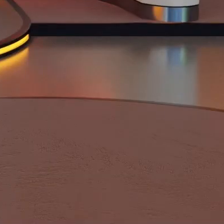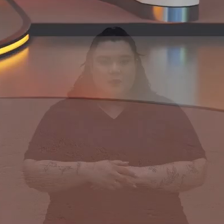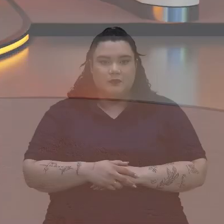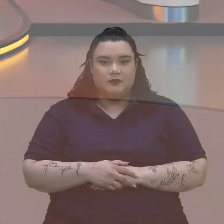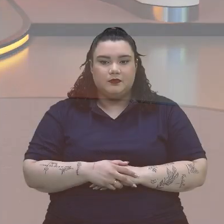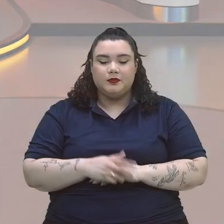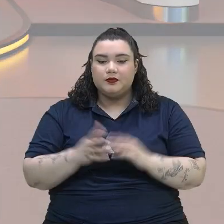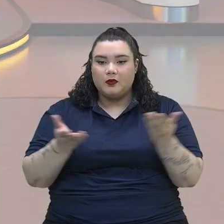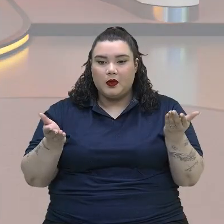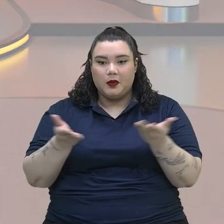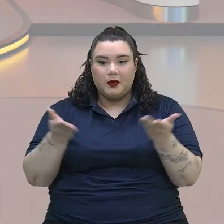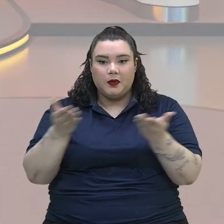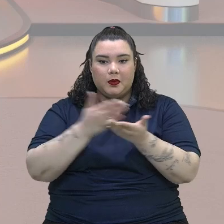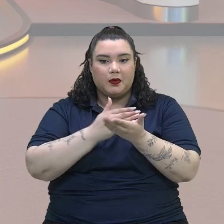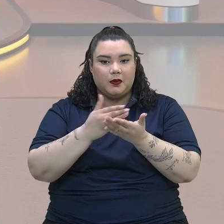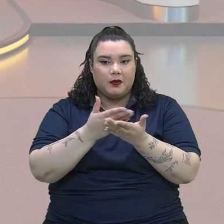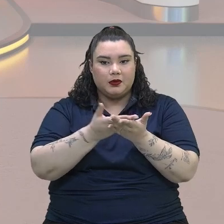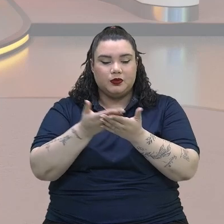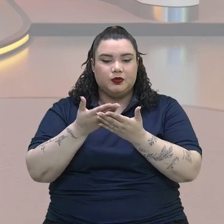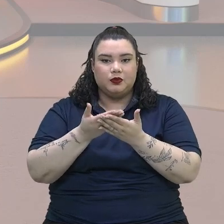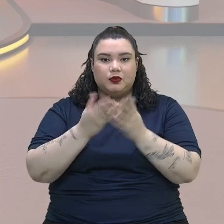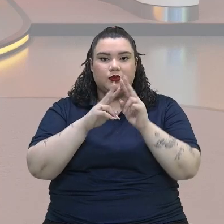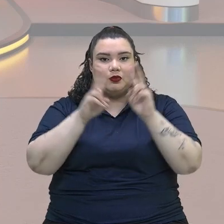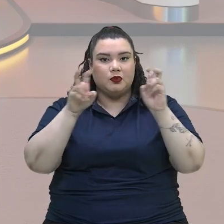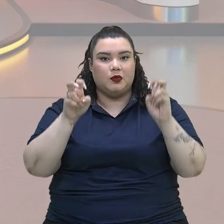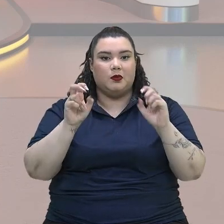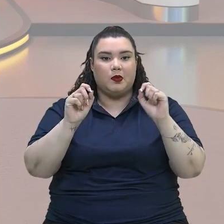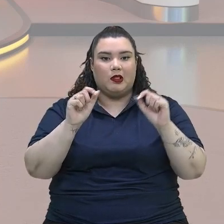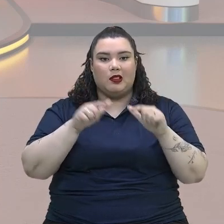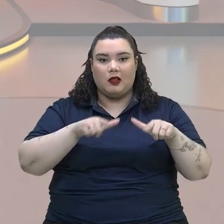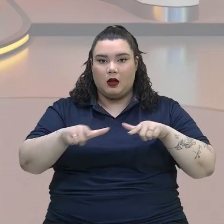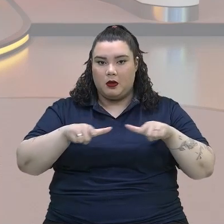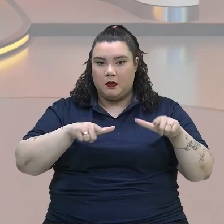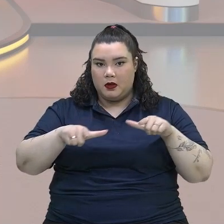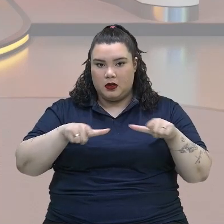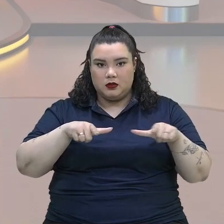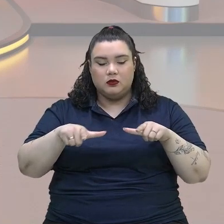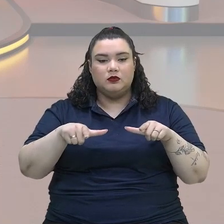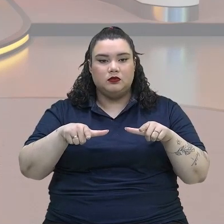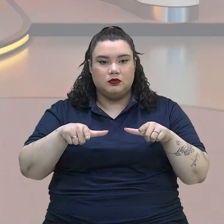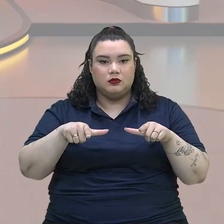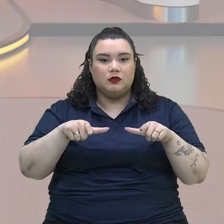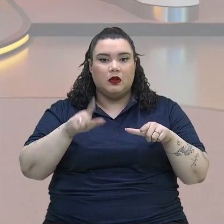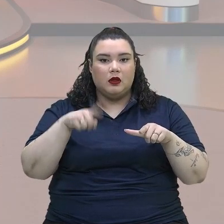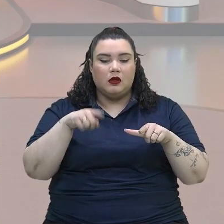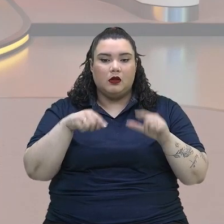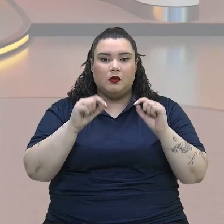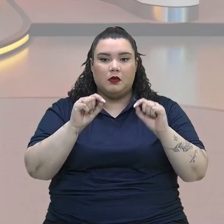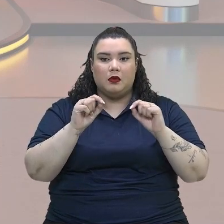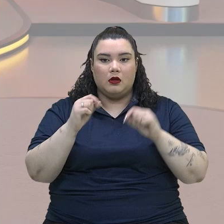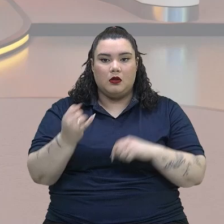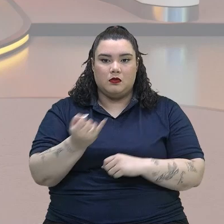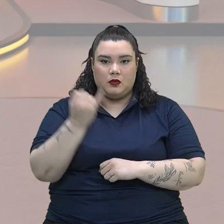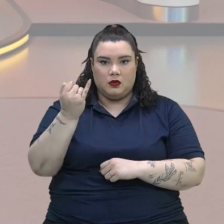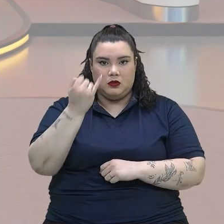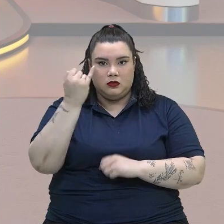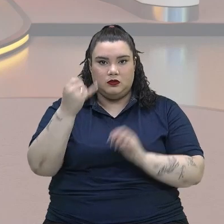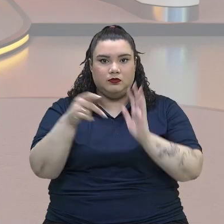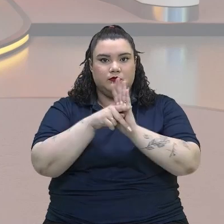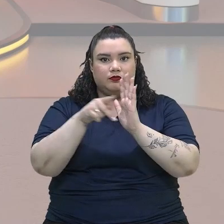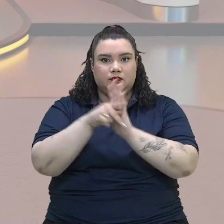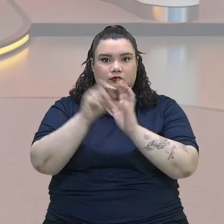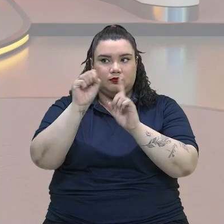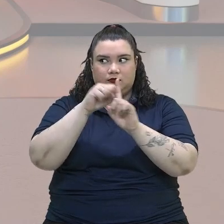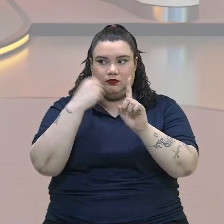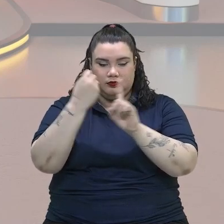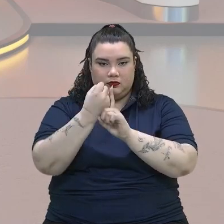E vamos começar falando do trabalho, né? O trabalho que ele é uma categoria fundamental, né, em todas as sociedades,